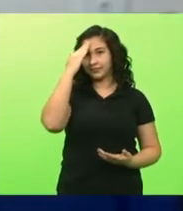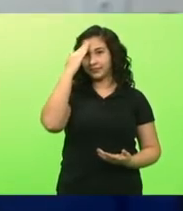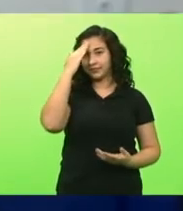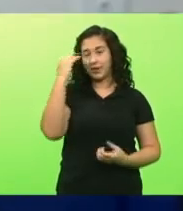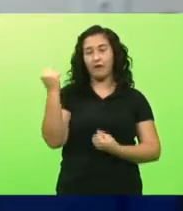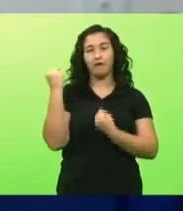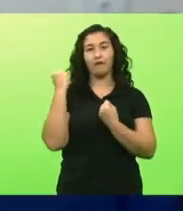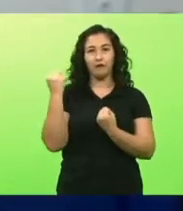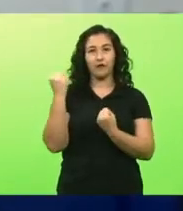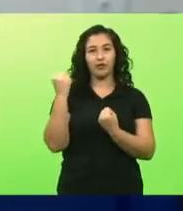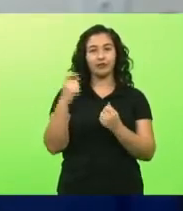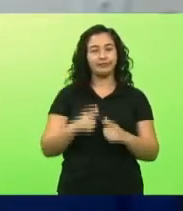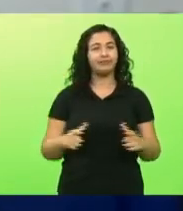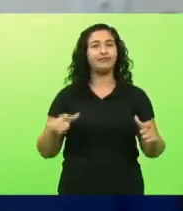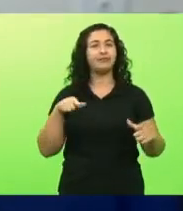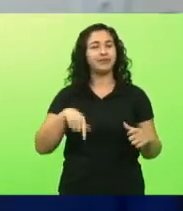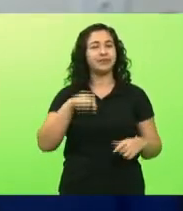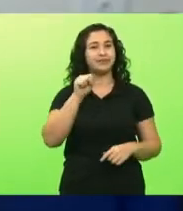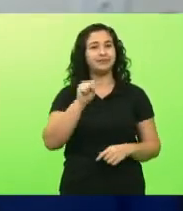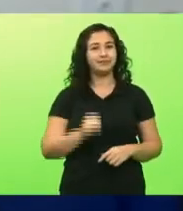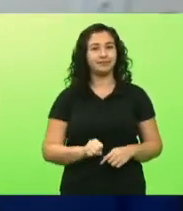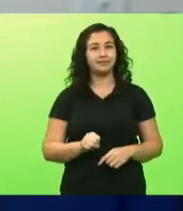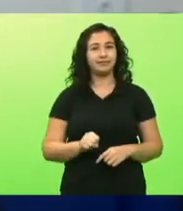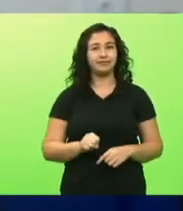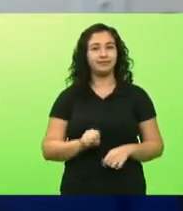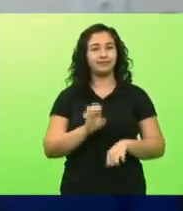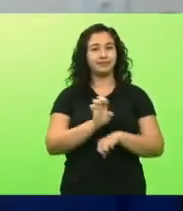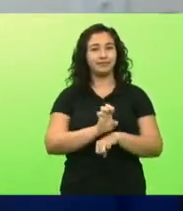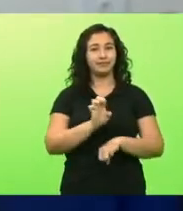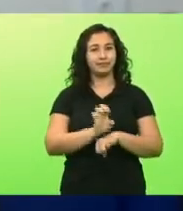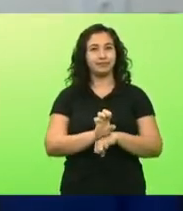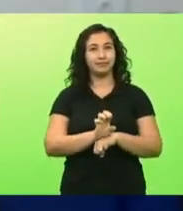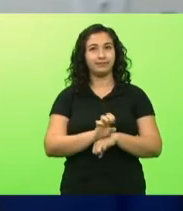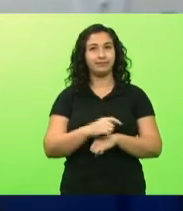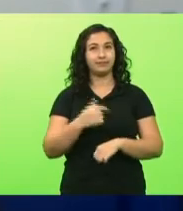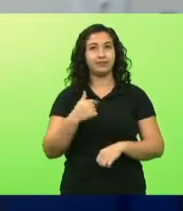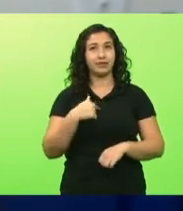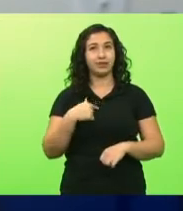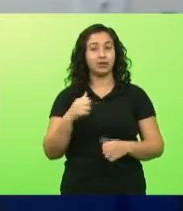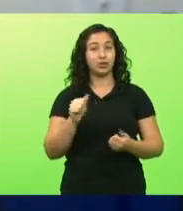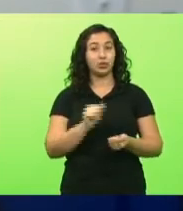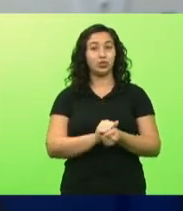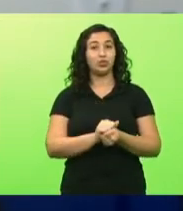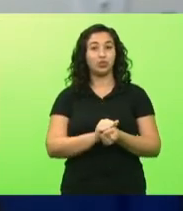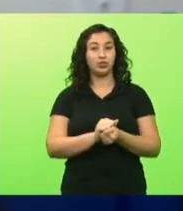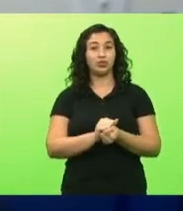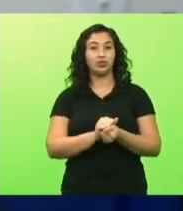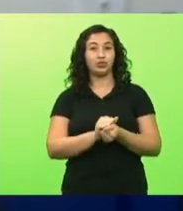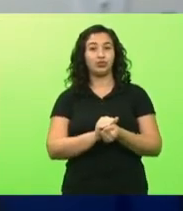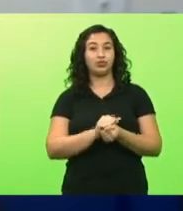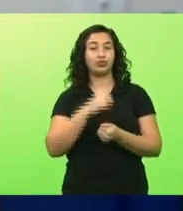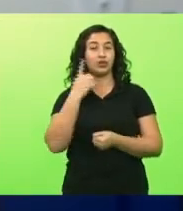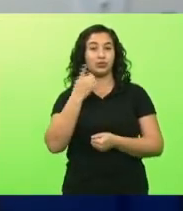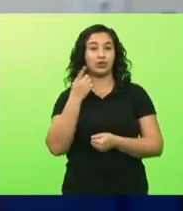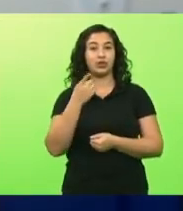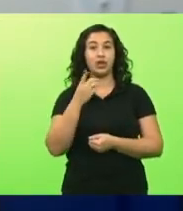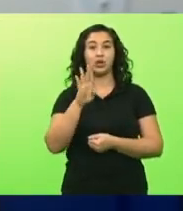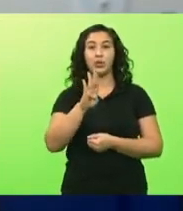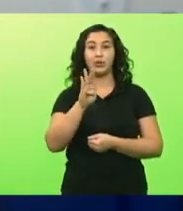estado. Aqui, Damur, estou eu. Do lado está o deputado Berlanda, que também